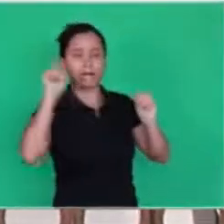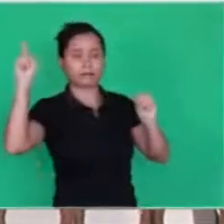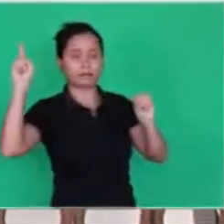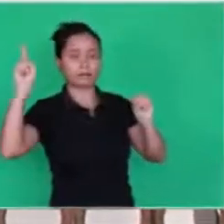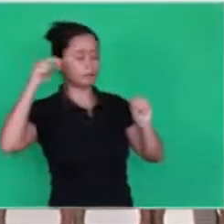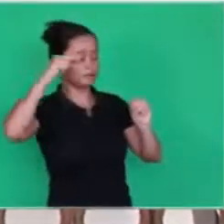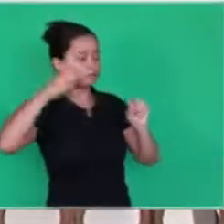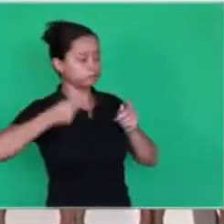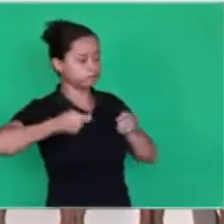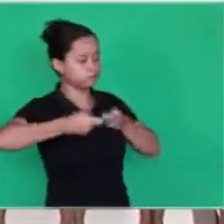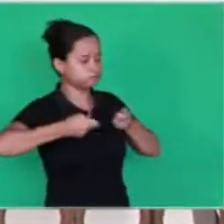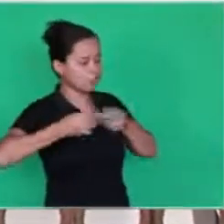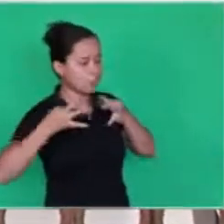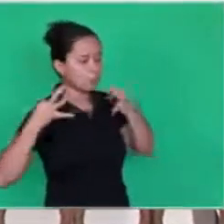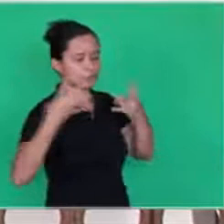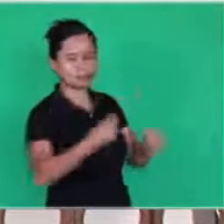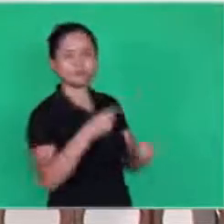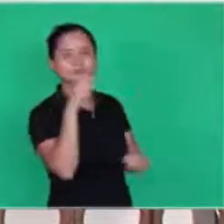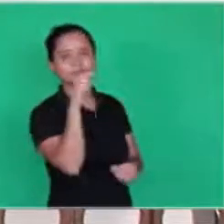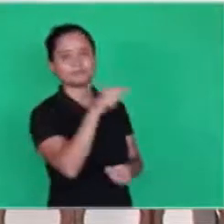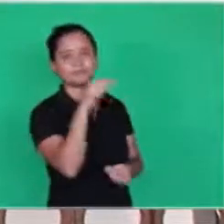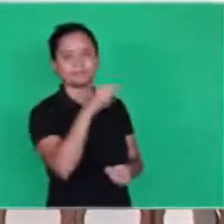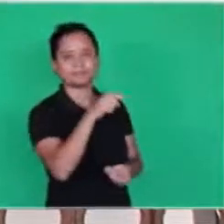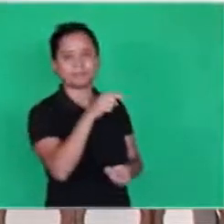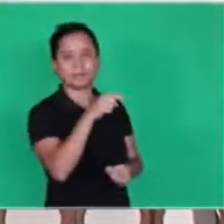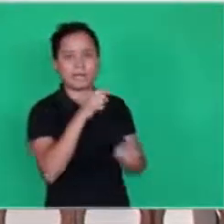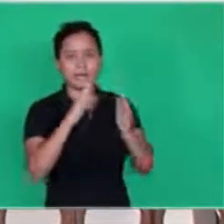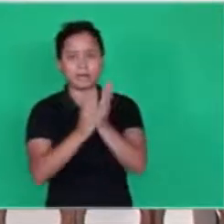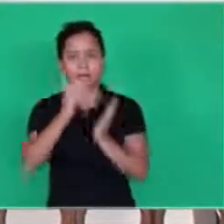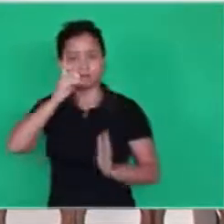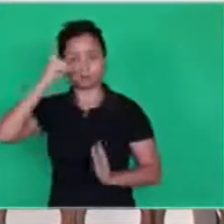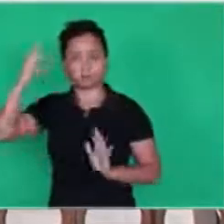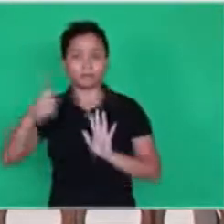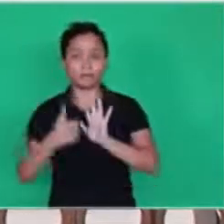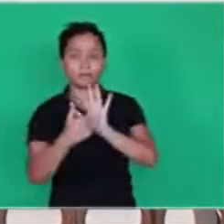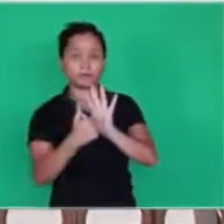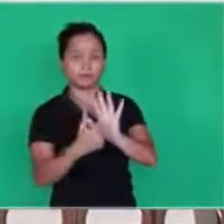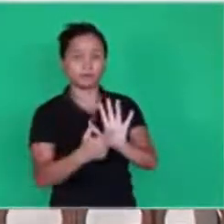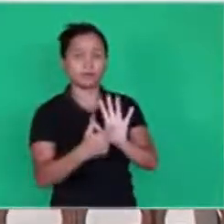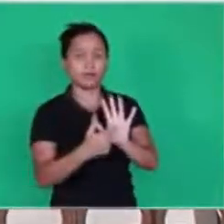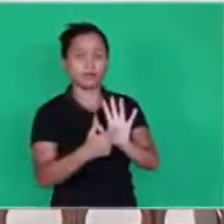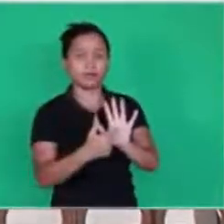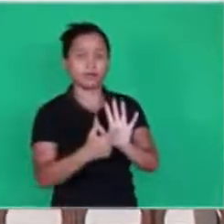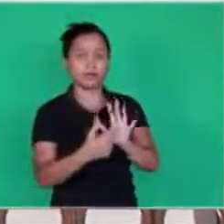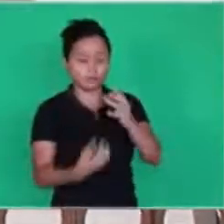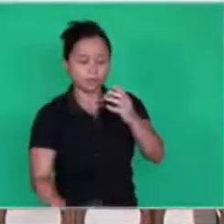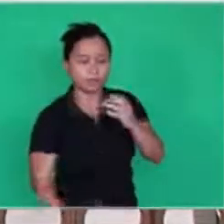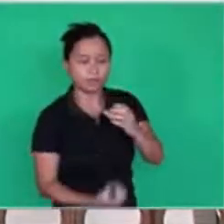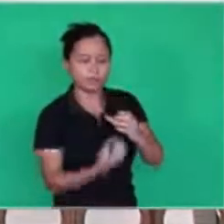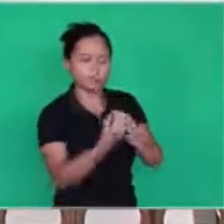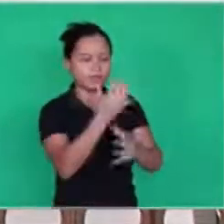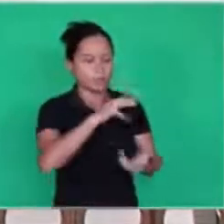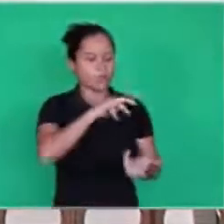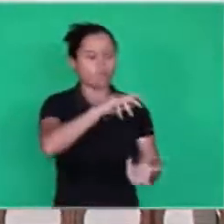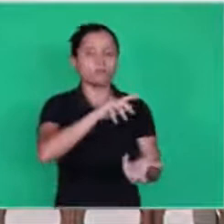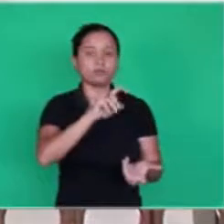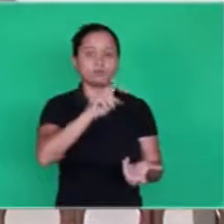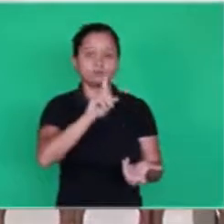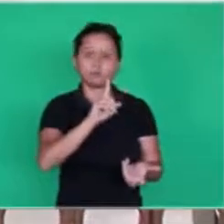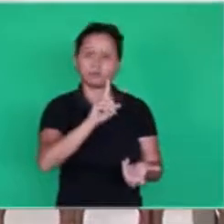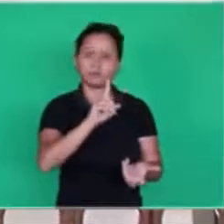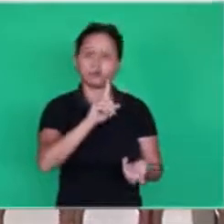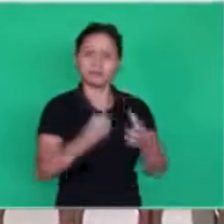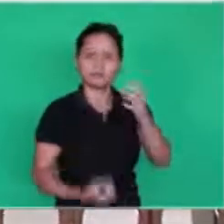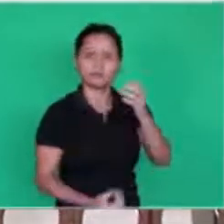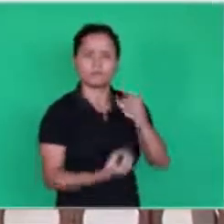palavra, os mundos, não foi o mundo, os mundos foram criados. Quem leu essa semana, os artigos estão saindo